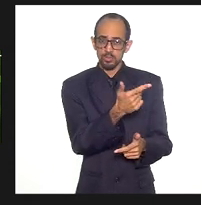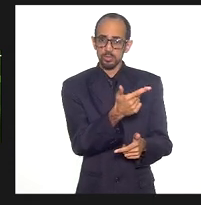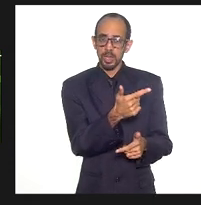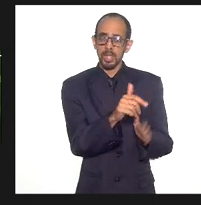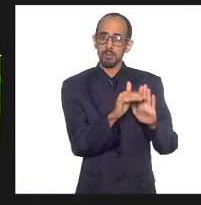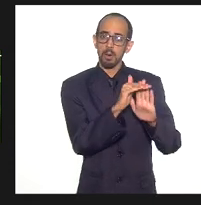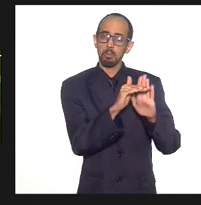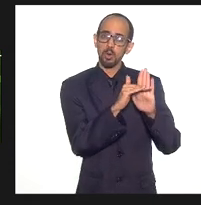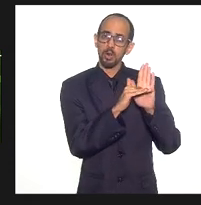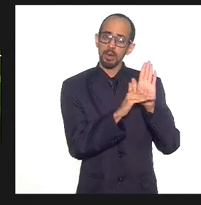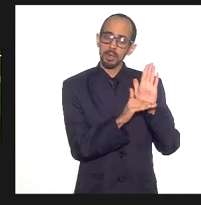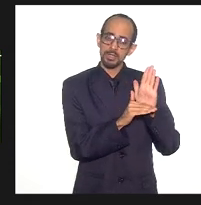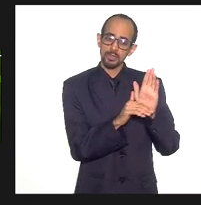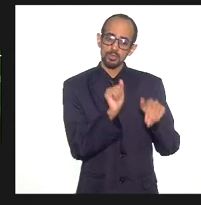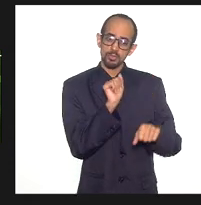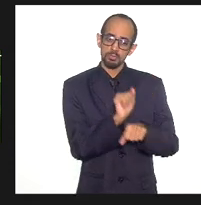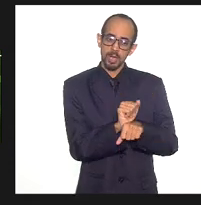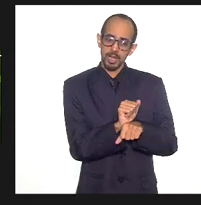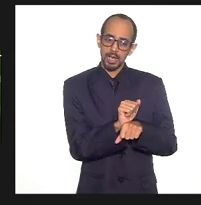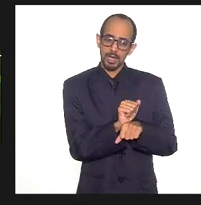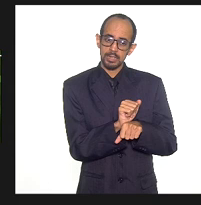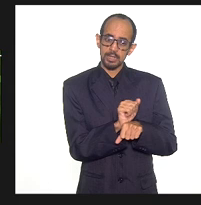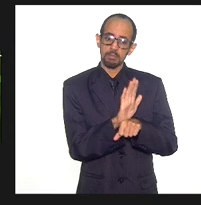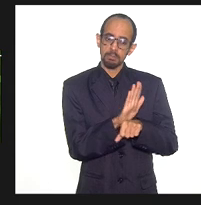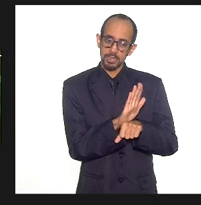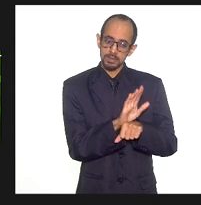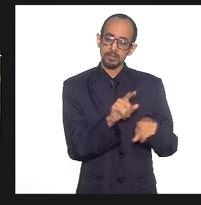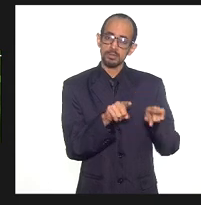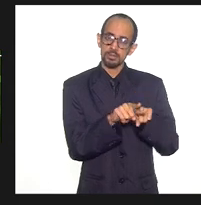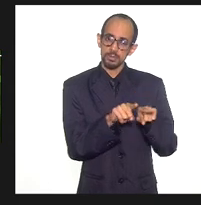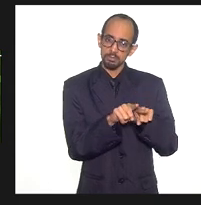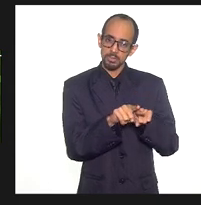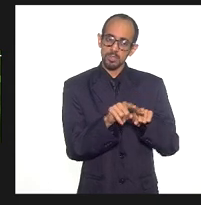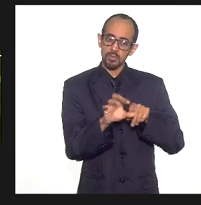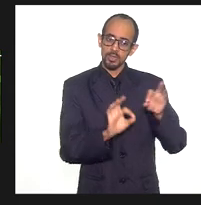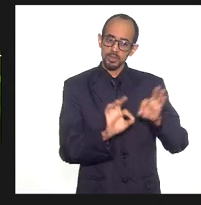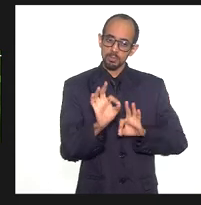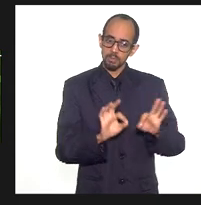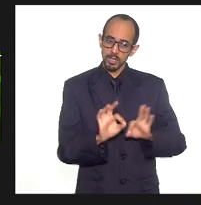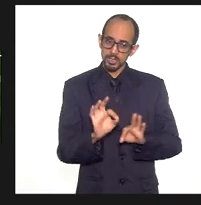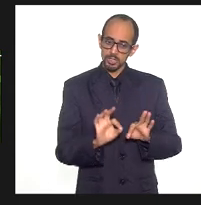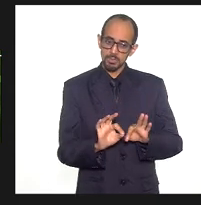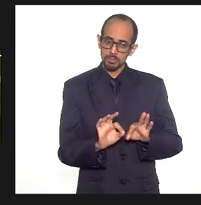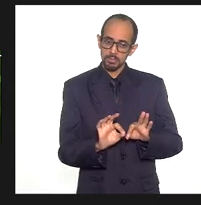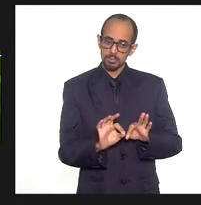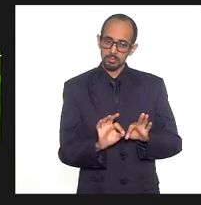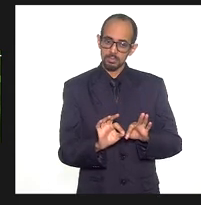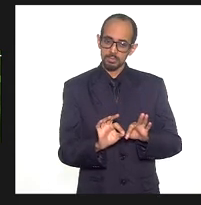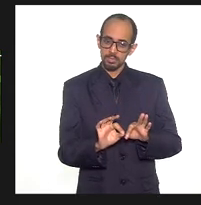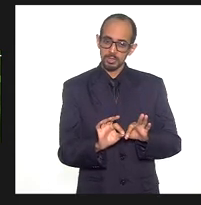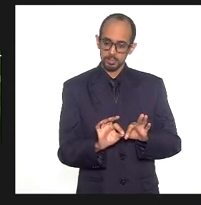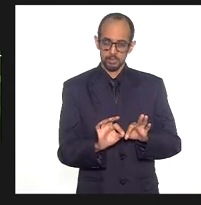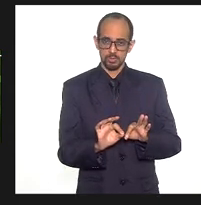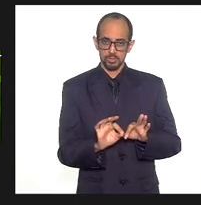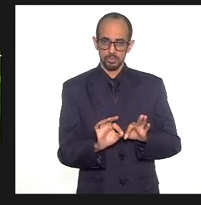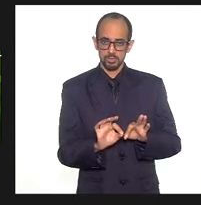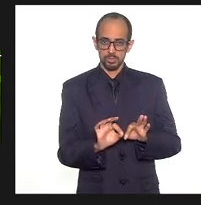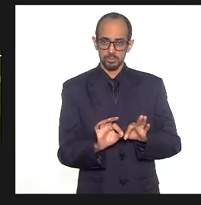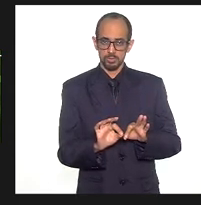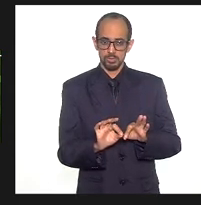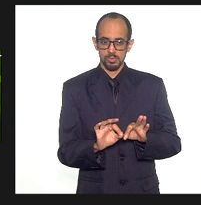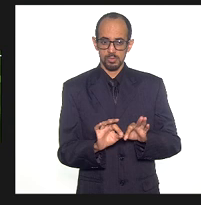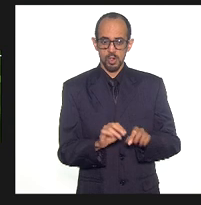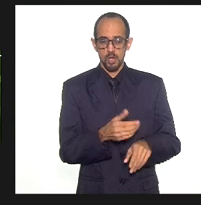programadas sem antes ter feito planejamento dessas paradas programadas. Os senhores